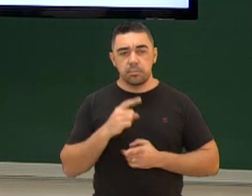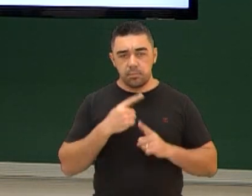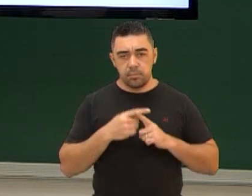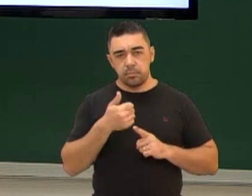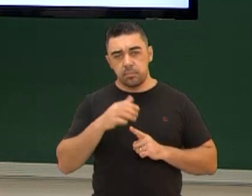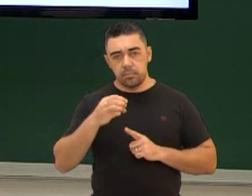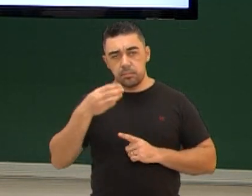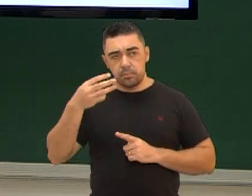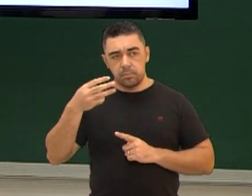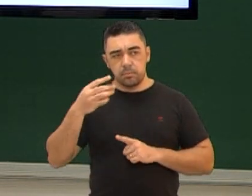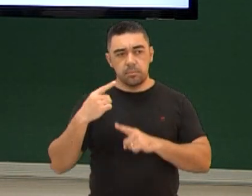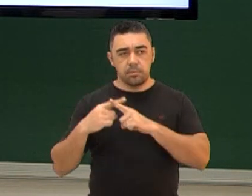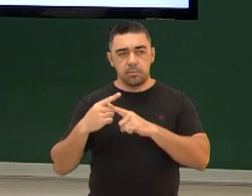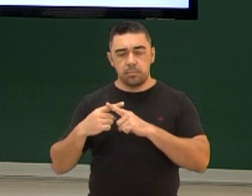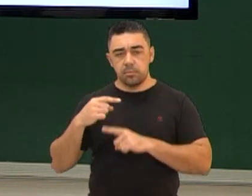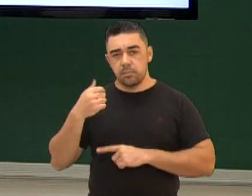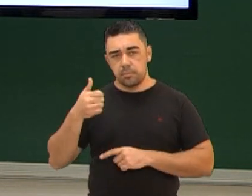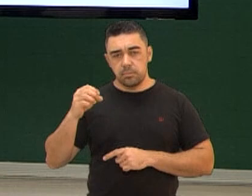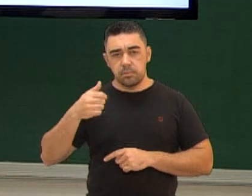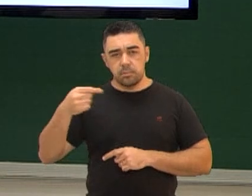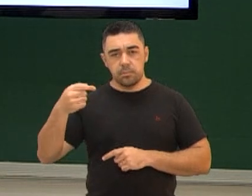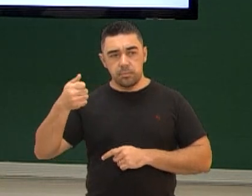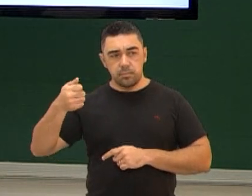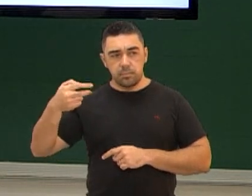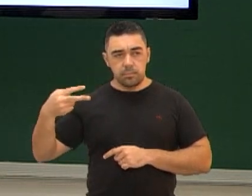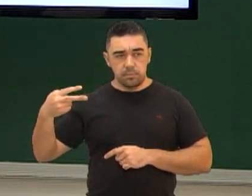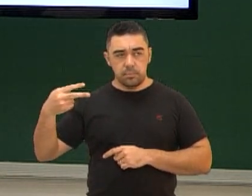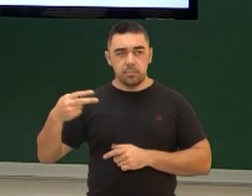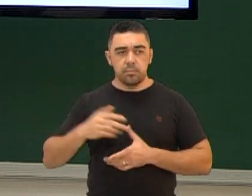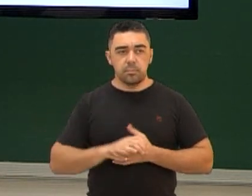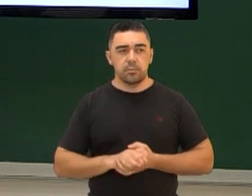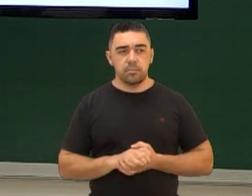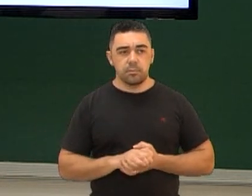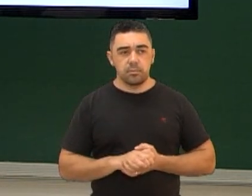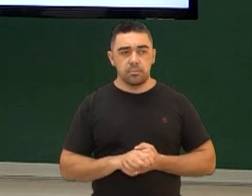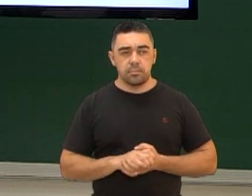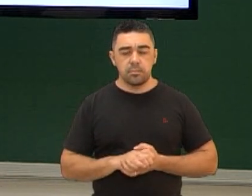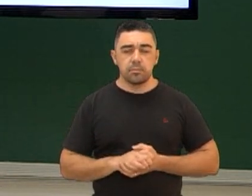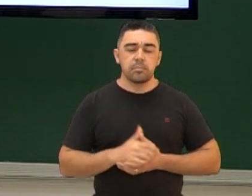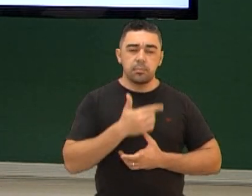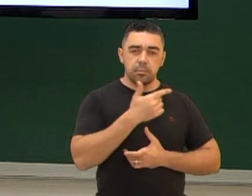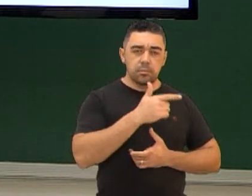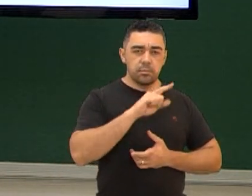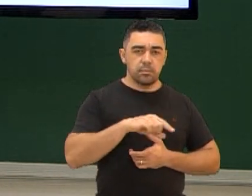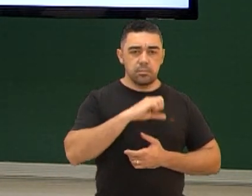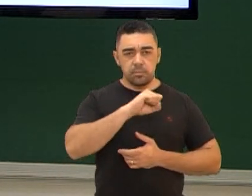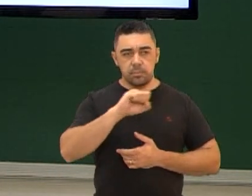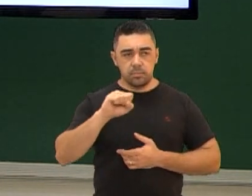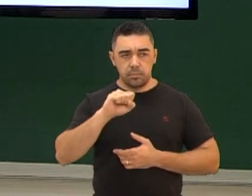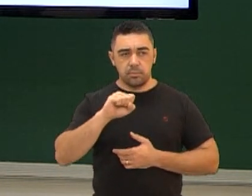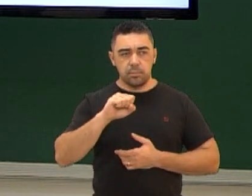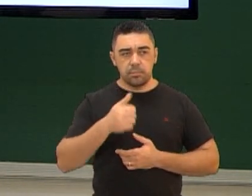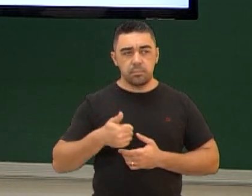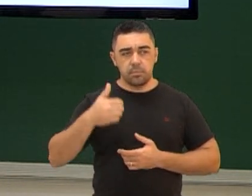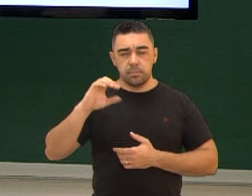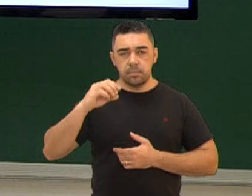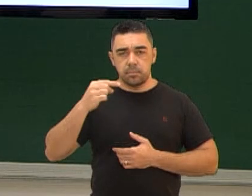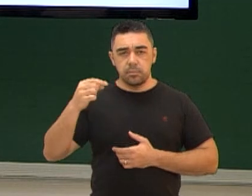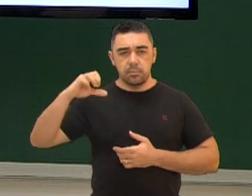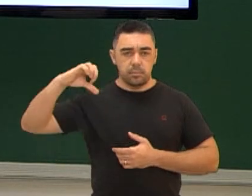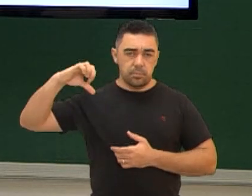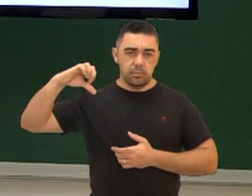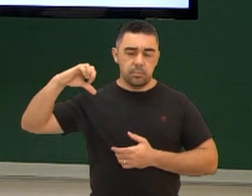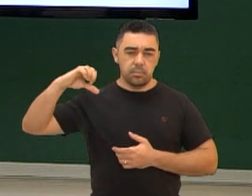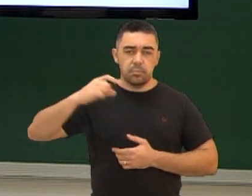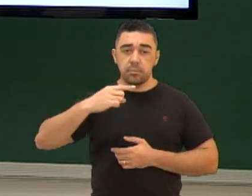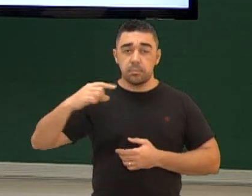cubo, vezes o pico, que é 10 elevado a menos 12. 10 ao cubo vezes 10 elevado a menos 12, repete a base, somos os expoentes, vai dar